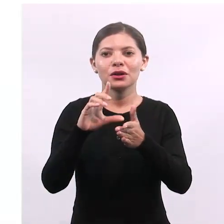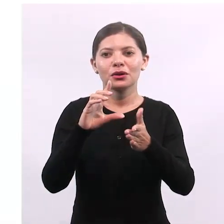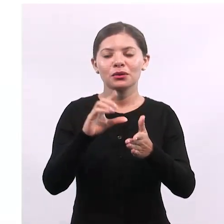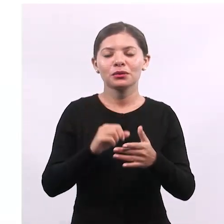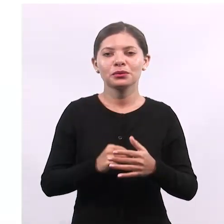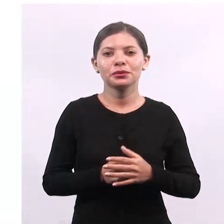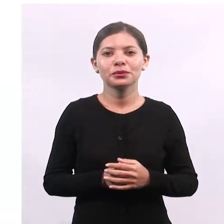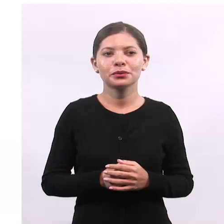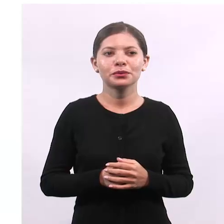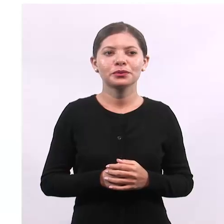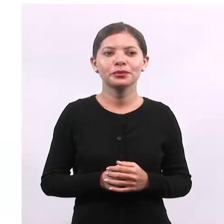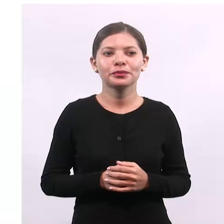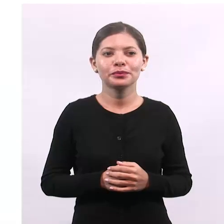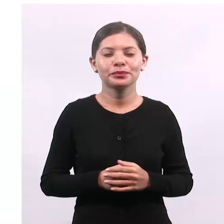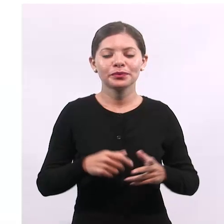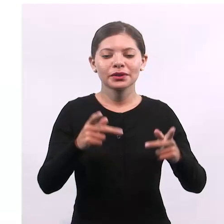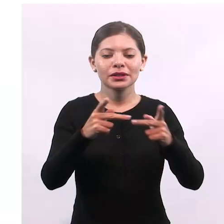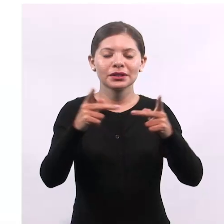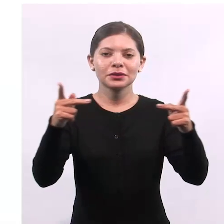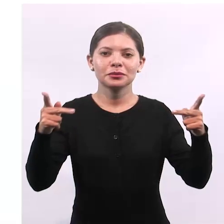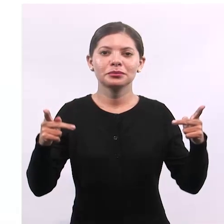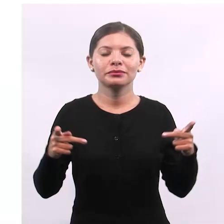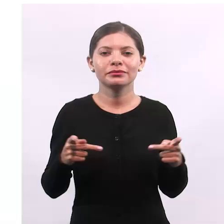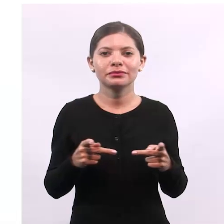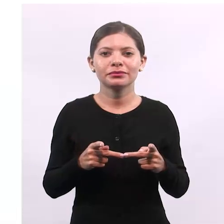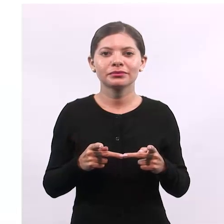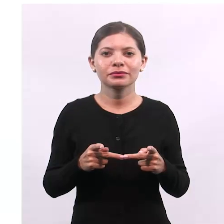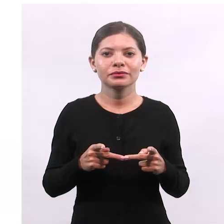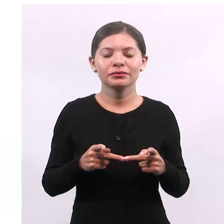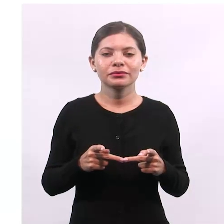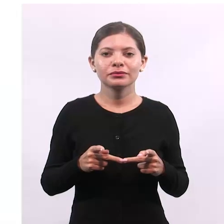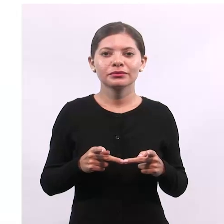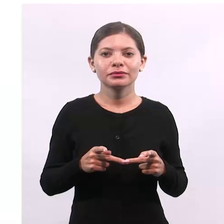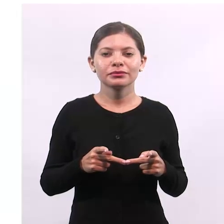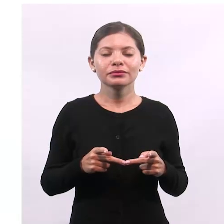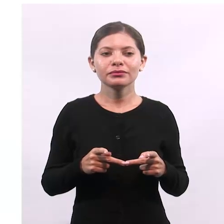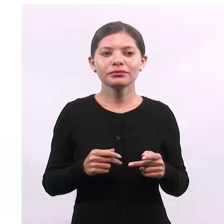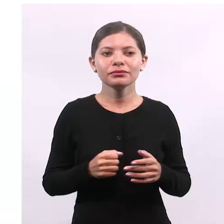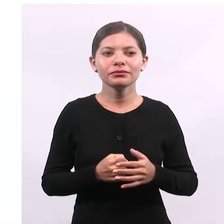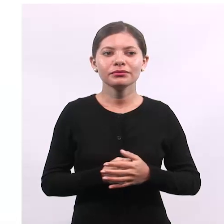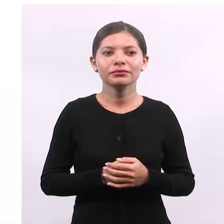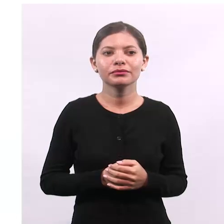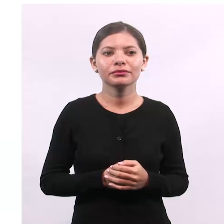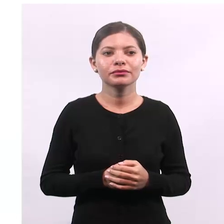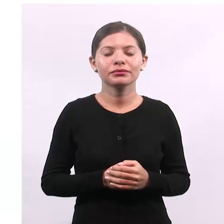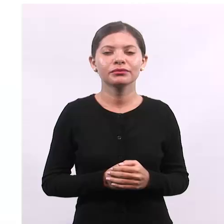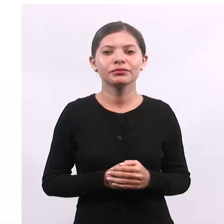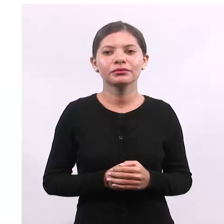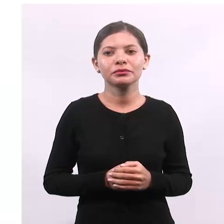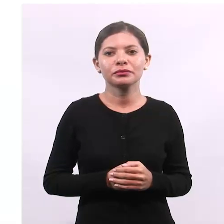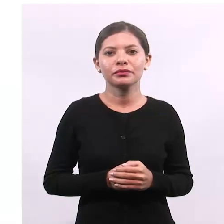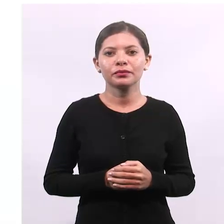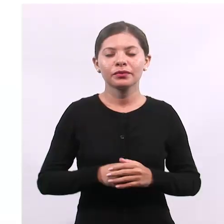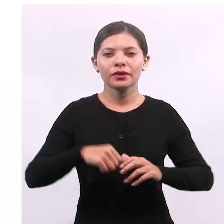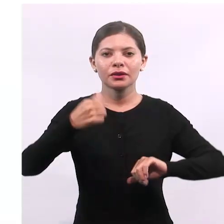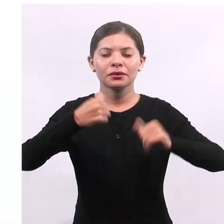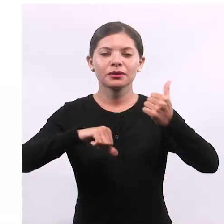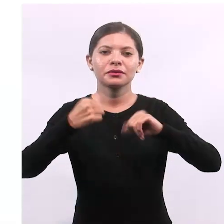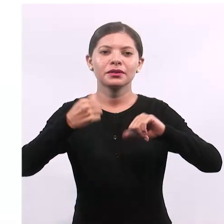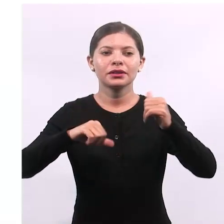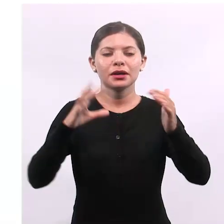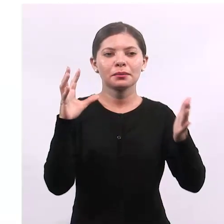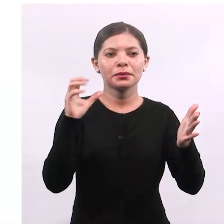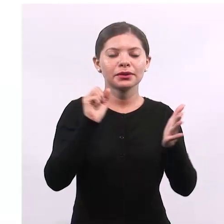do do senso que é o nosso material base para aula de hoje ao avaliar a distribuição de matrículas por dependência administrativa